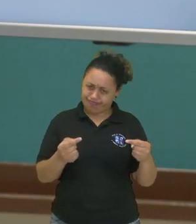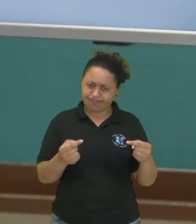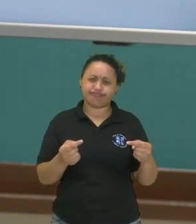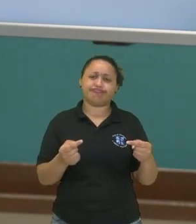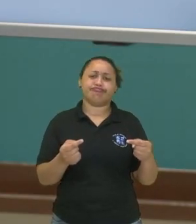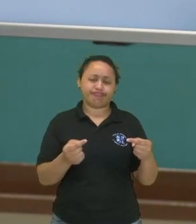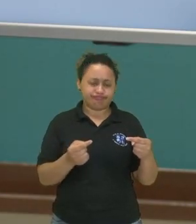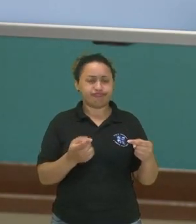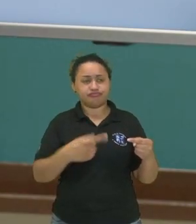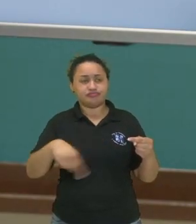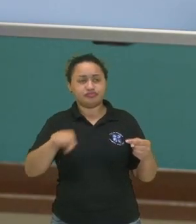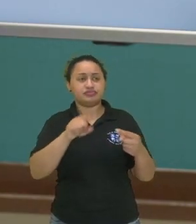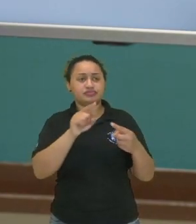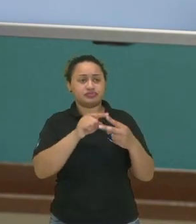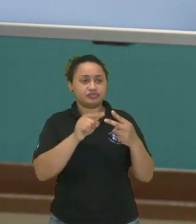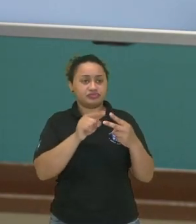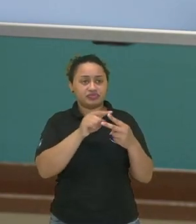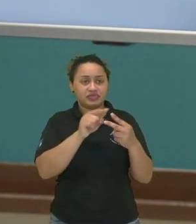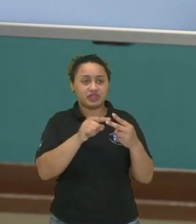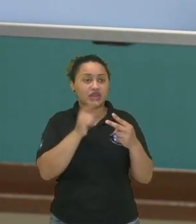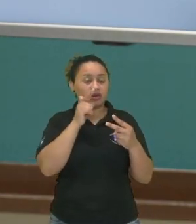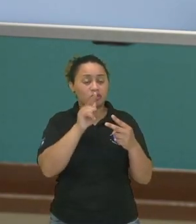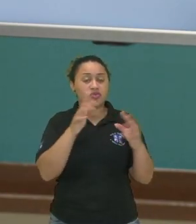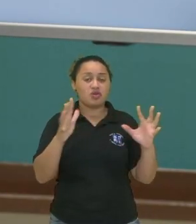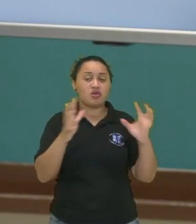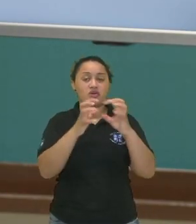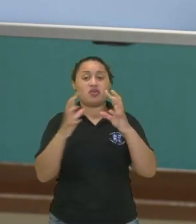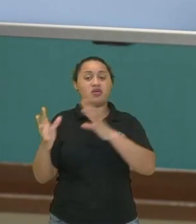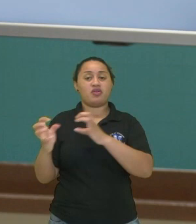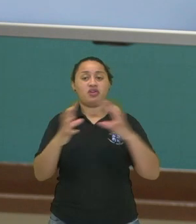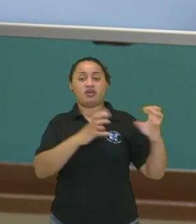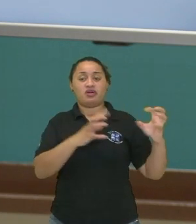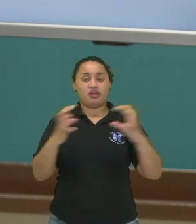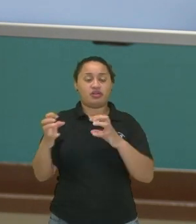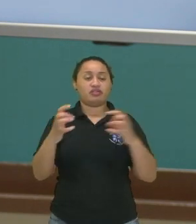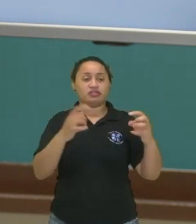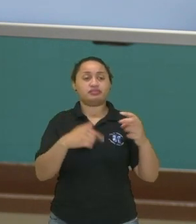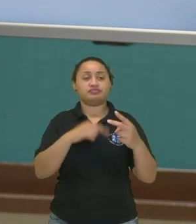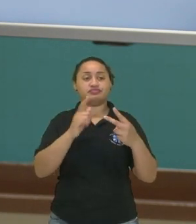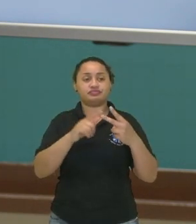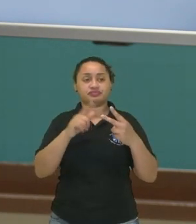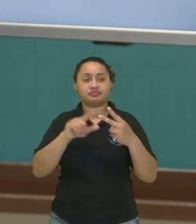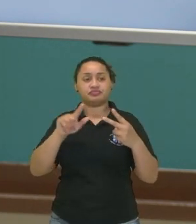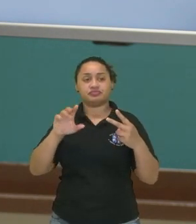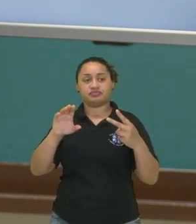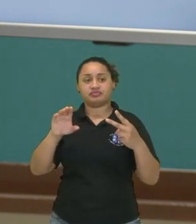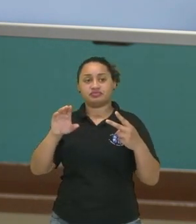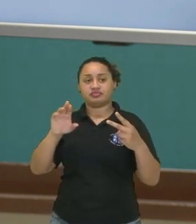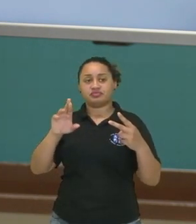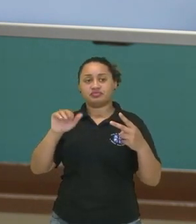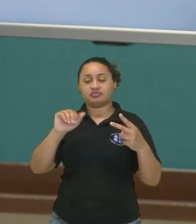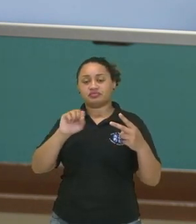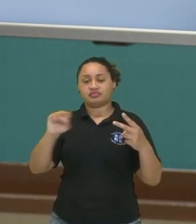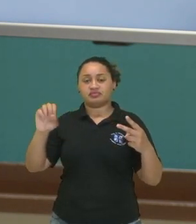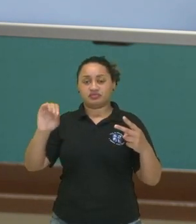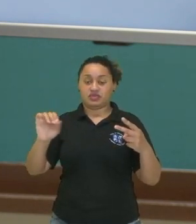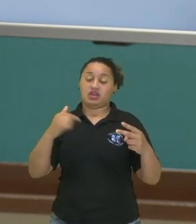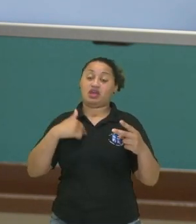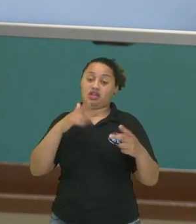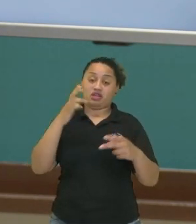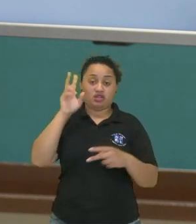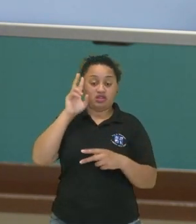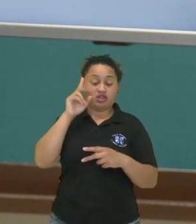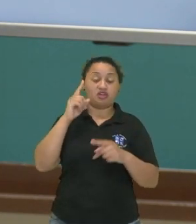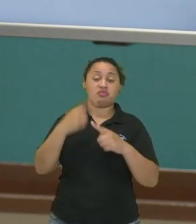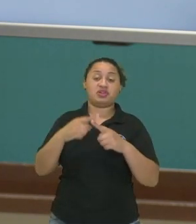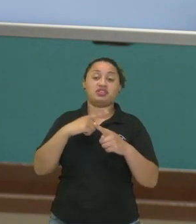Pompeu e Crasso, inclusive, foram um dos primeiros a entrar em conflito. O Crasso entrou para a história por ter um maior exército e